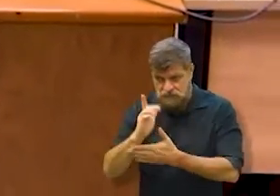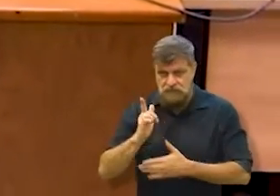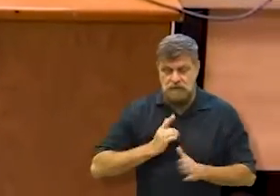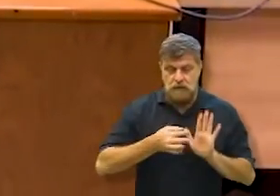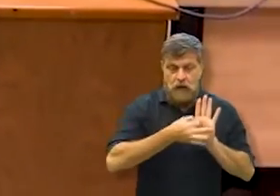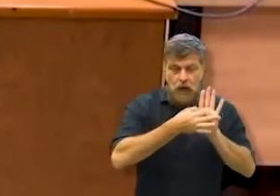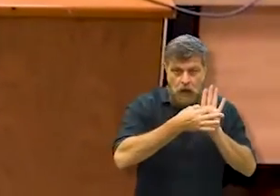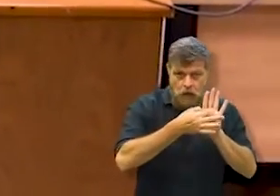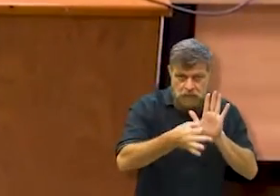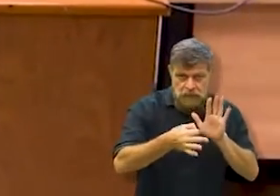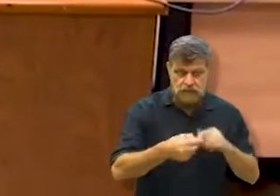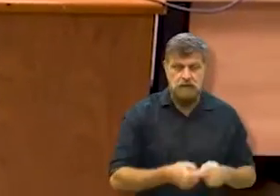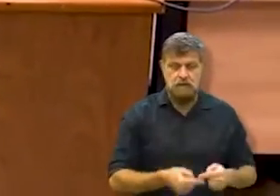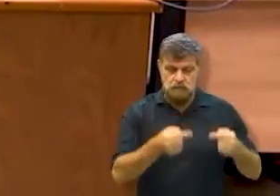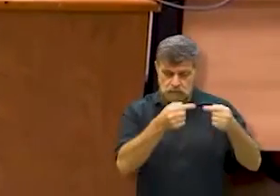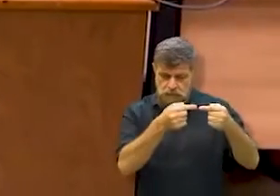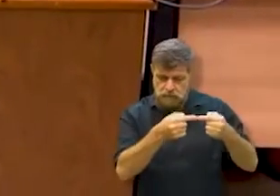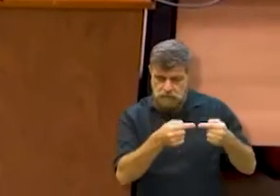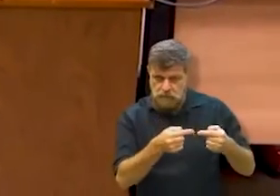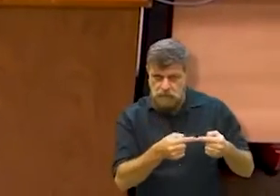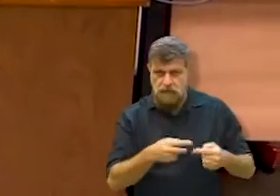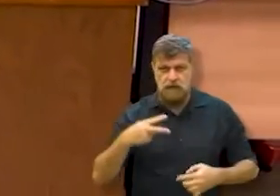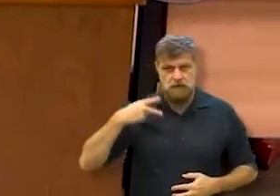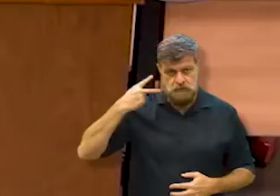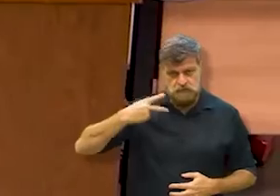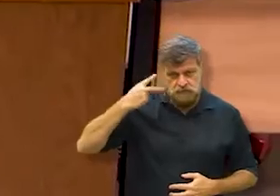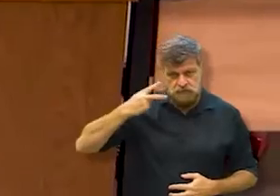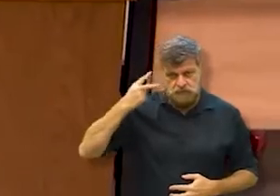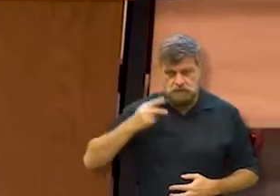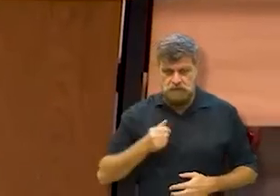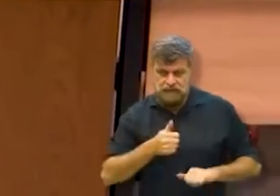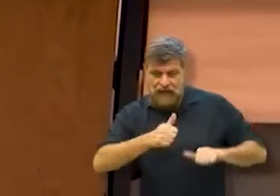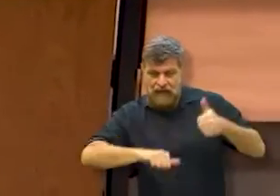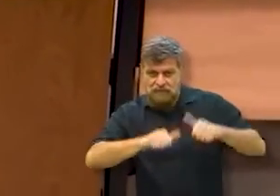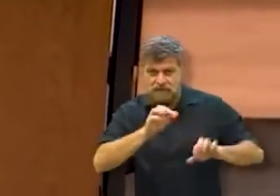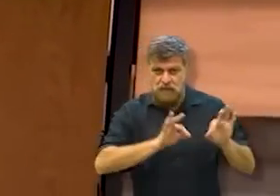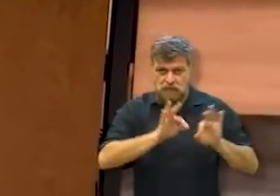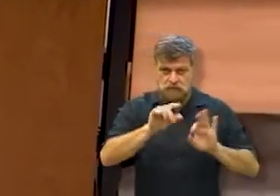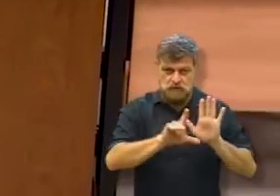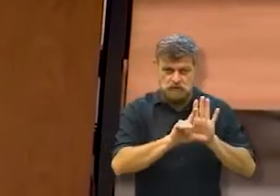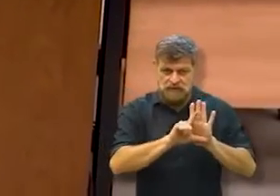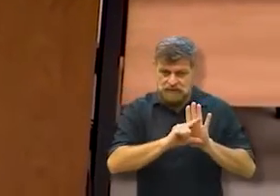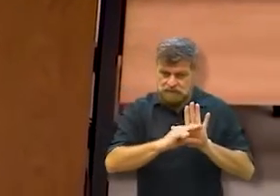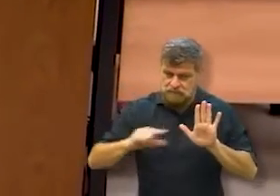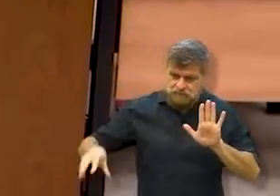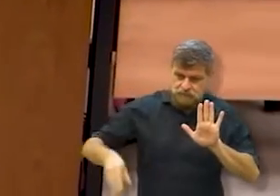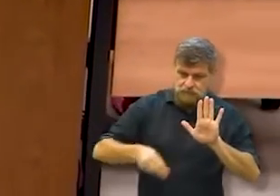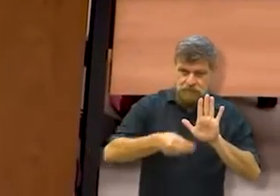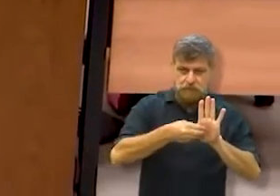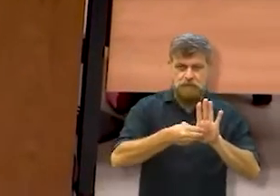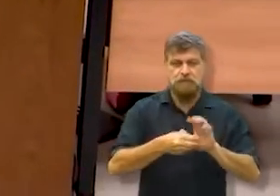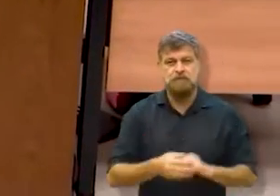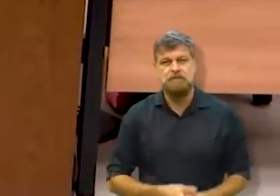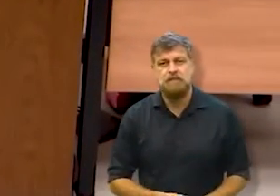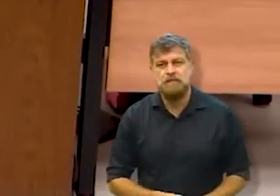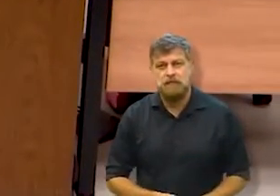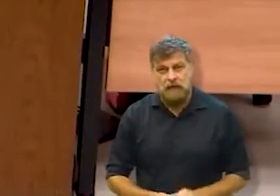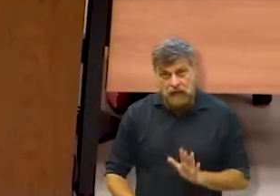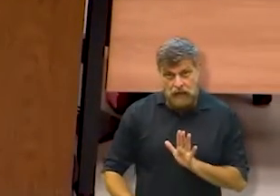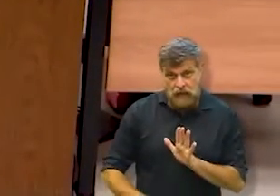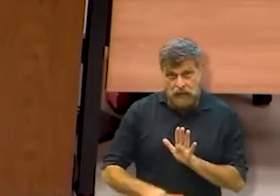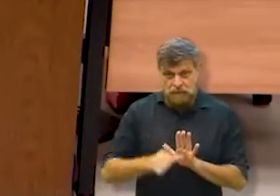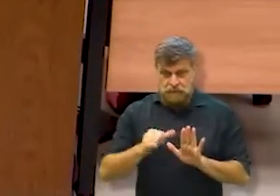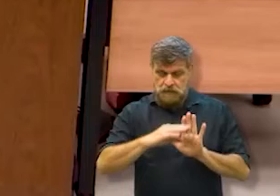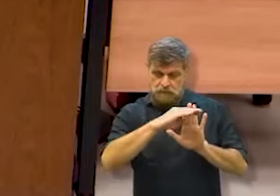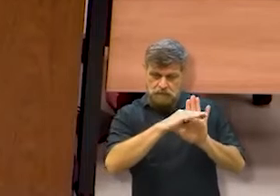a partir de pareceres favoráveis de parlamentares da Casa de projetos de emenda à lei orgânica. O primeiro ponto da